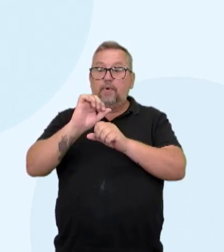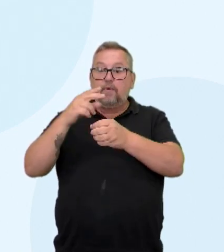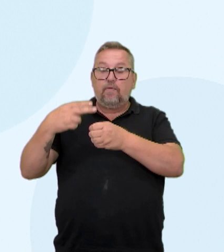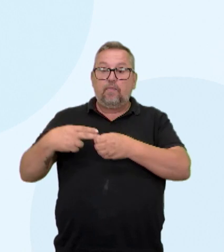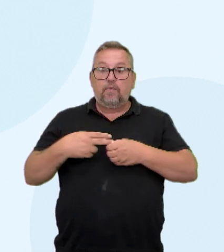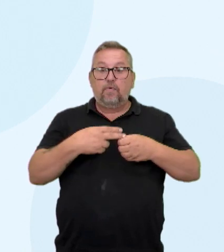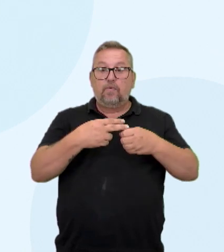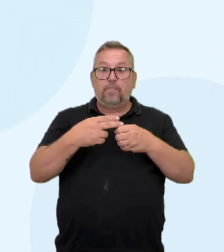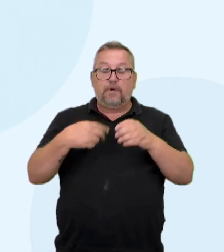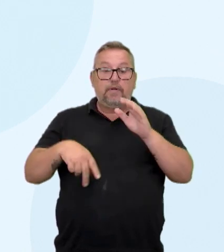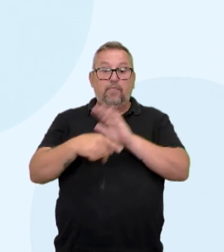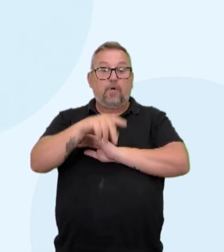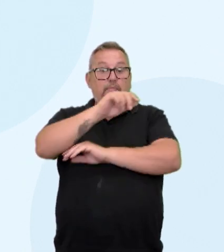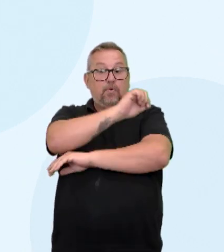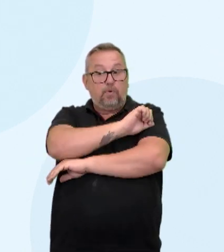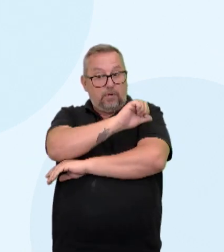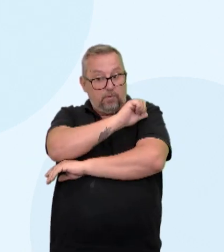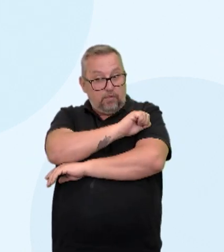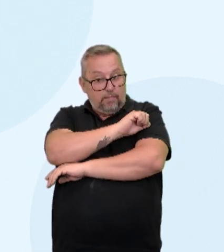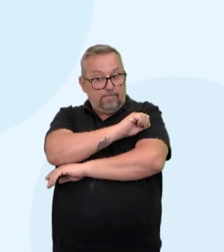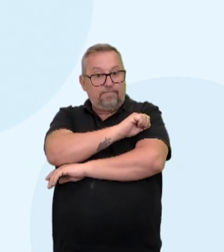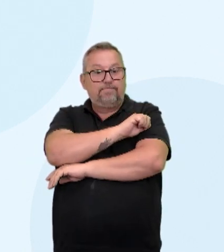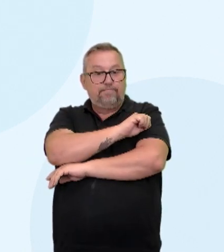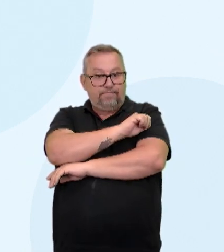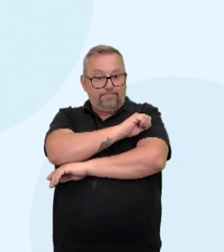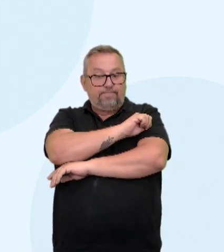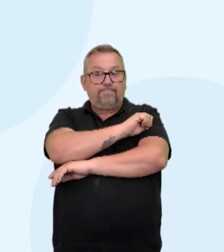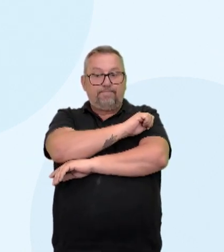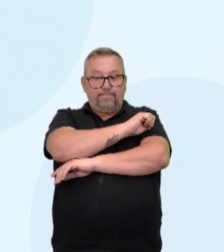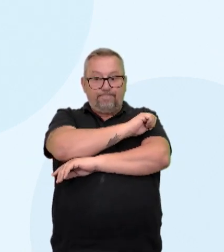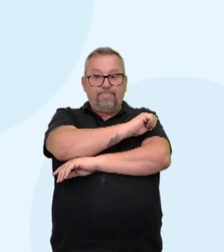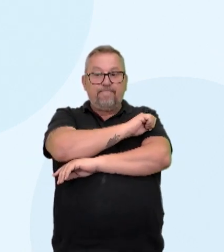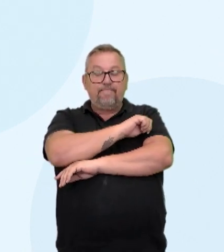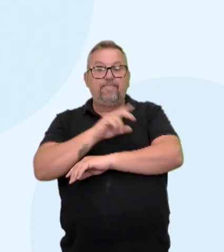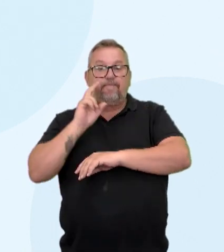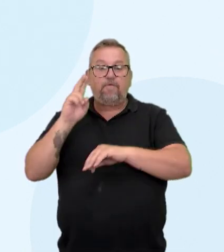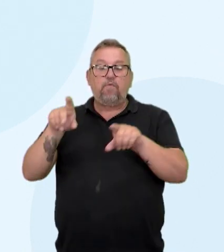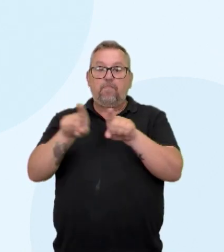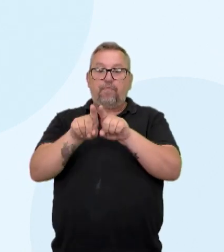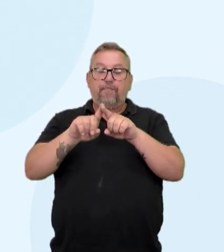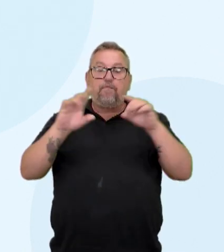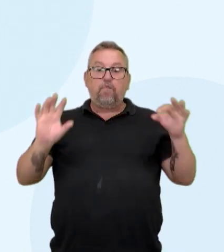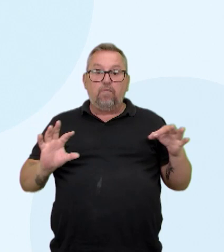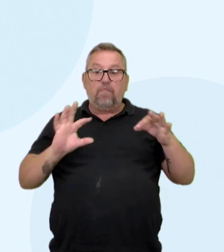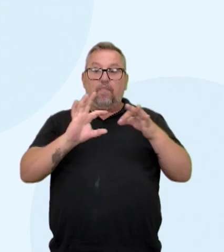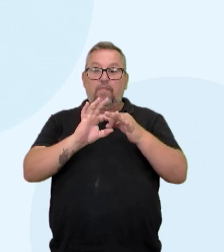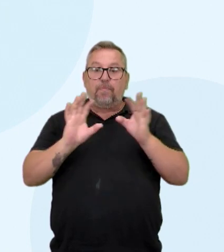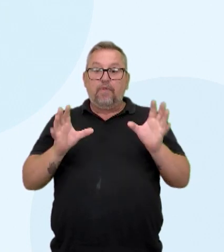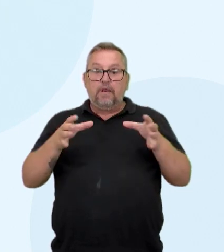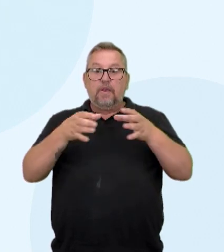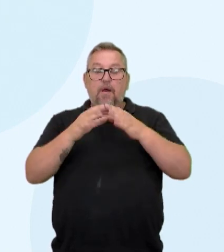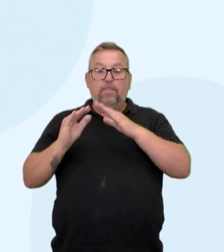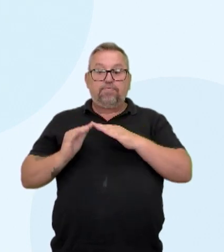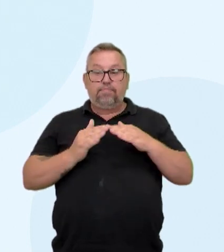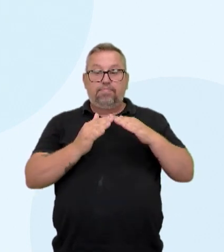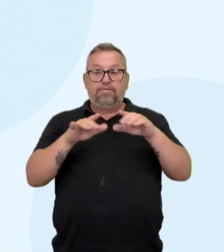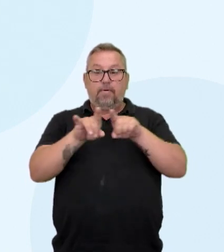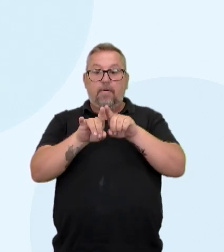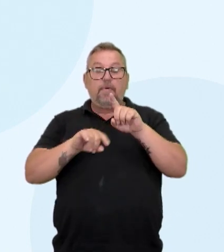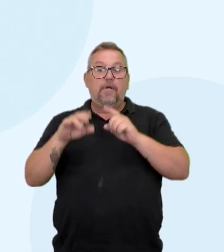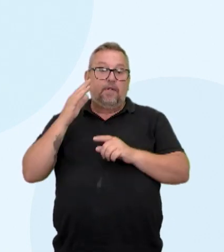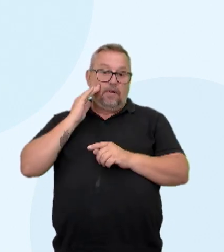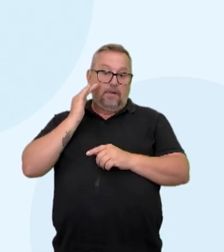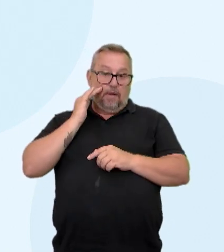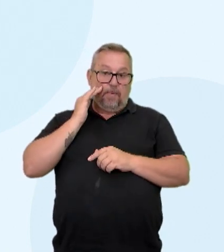sobre transformações urbanas do Rio. Então, uma das características da mídia comunitária é estar ligada à comunidade, tem que estar muito próximo à comunidade, tem que